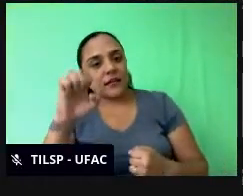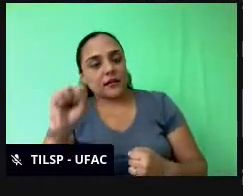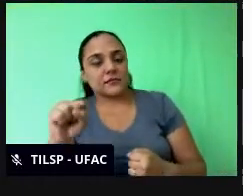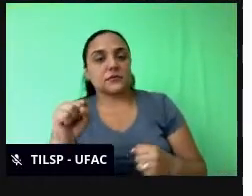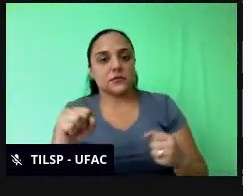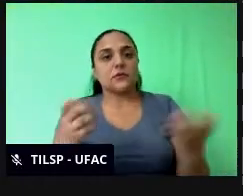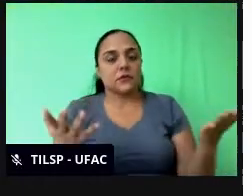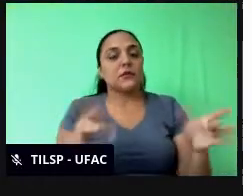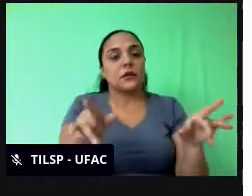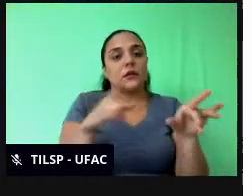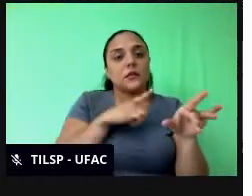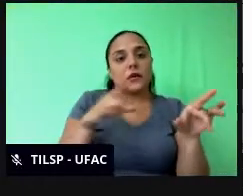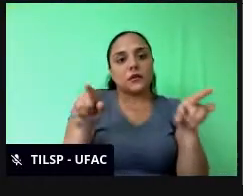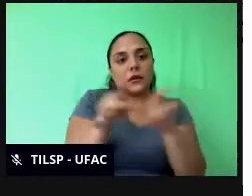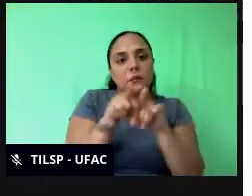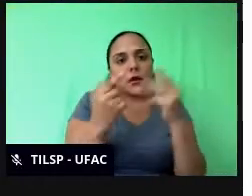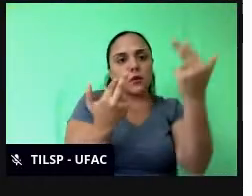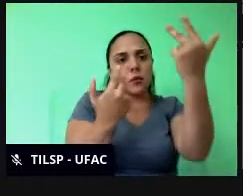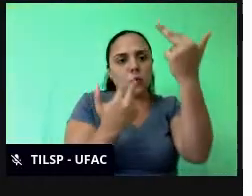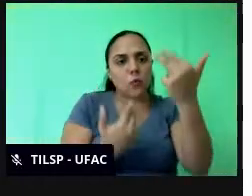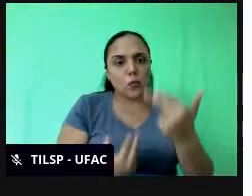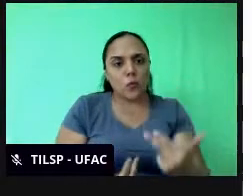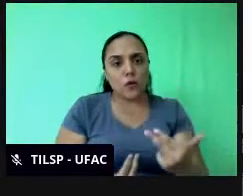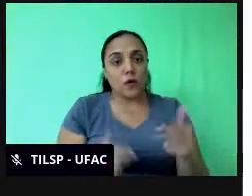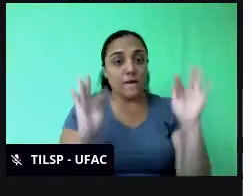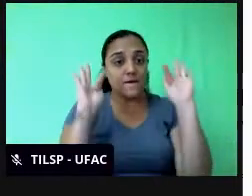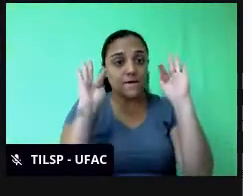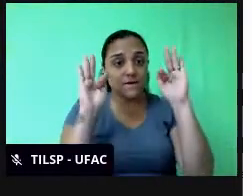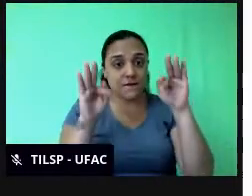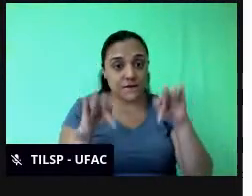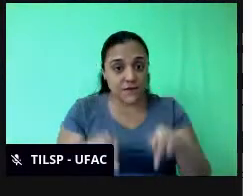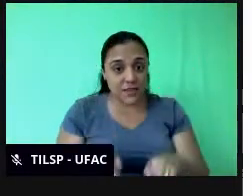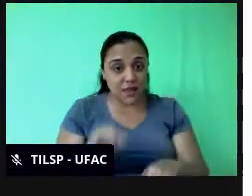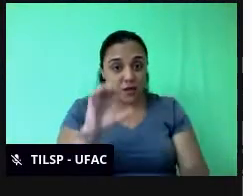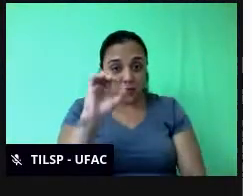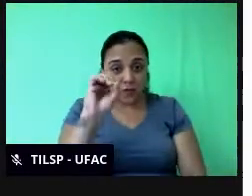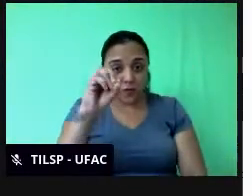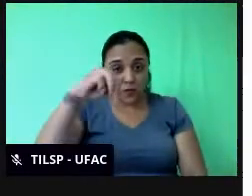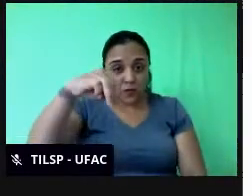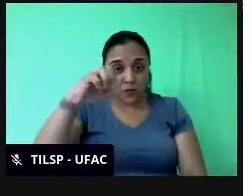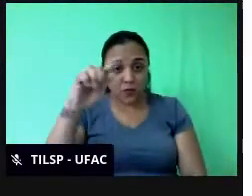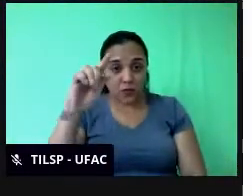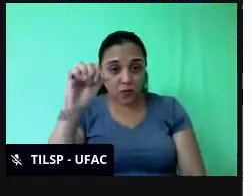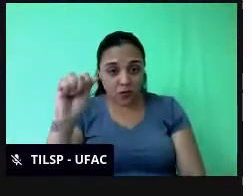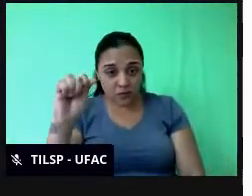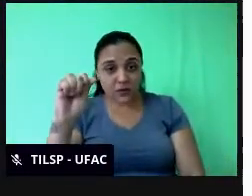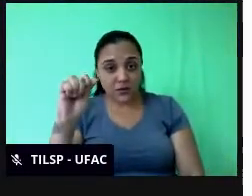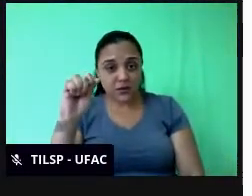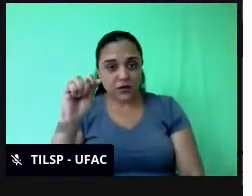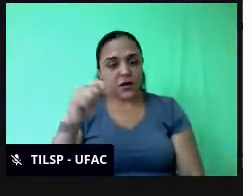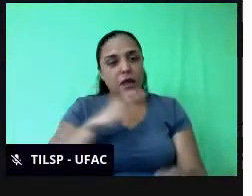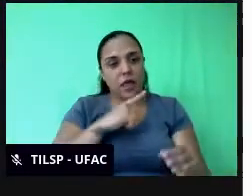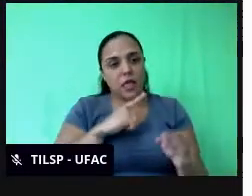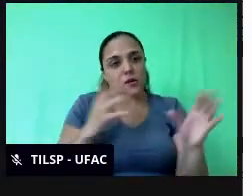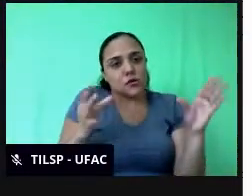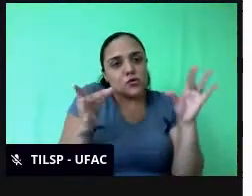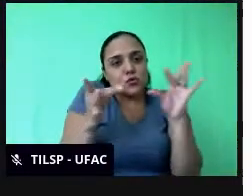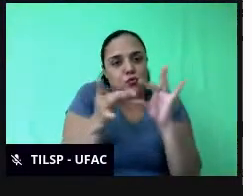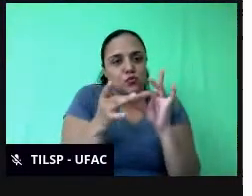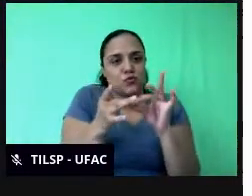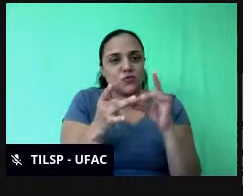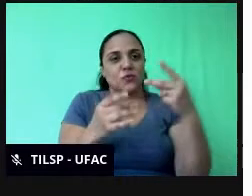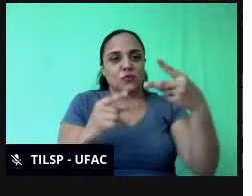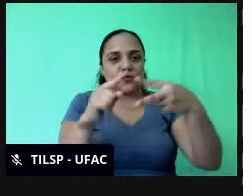as mesmas enzimas, e o produto final do ômega 6 é o ácido araquidônico, que é